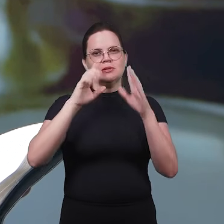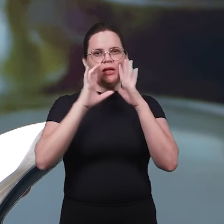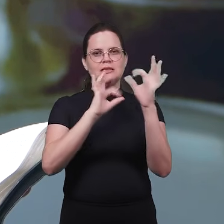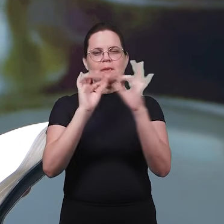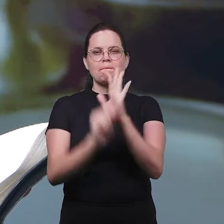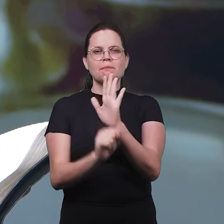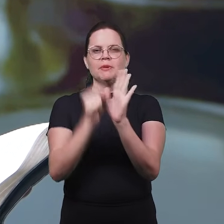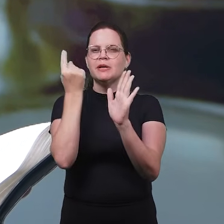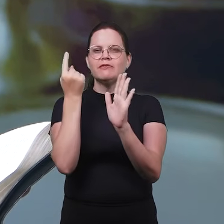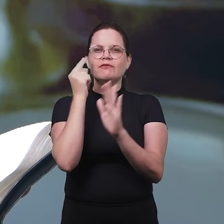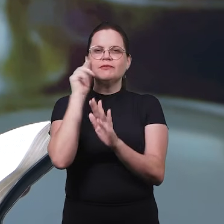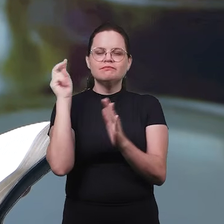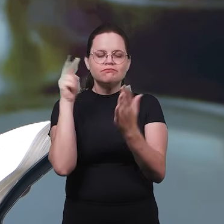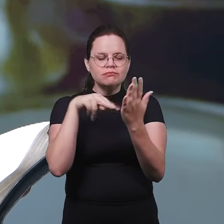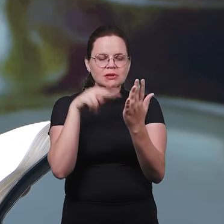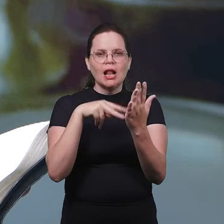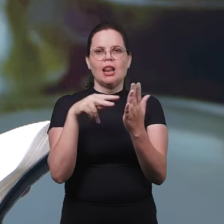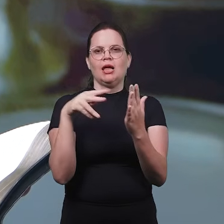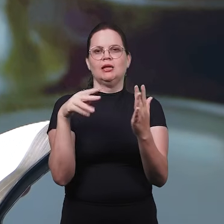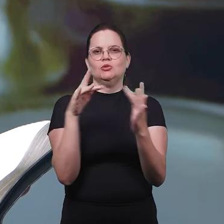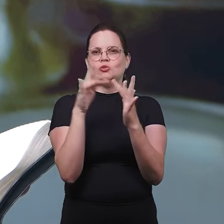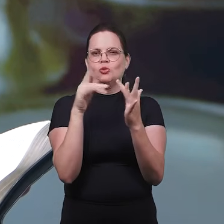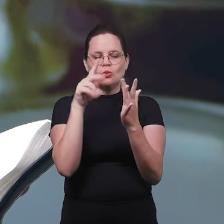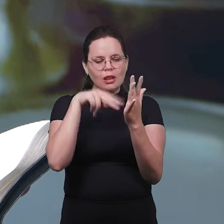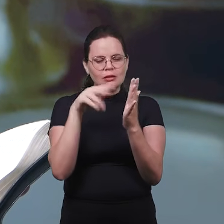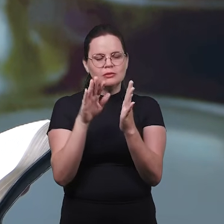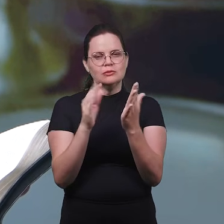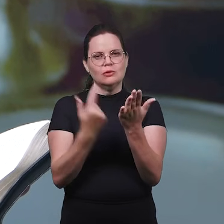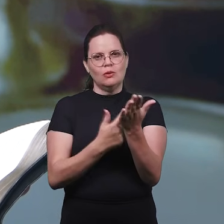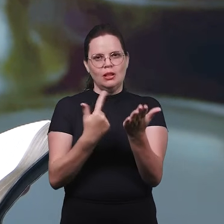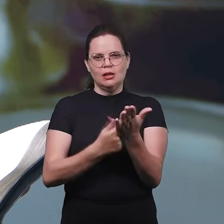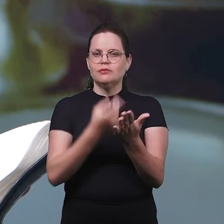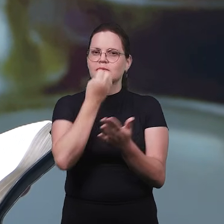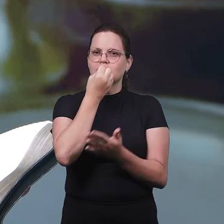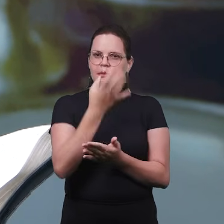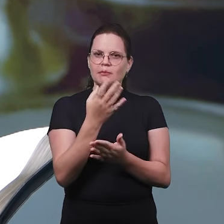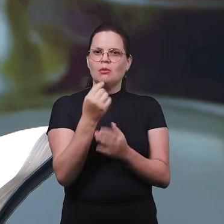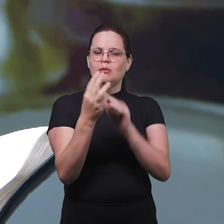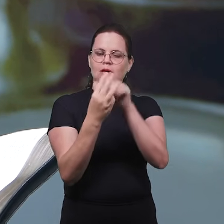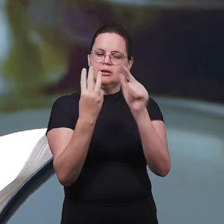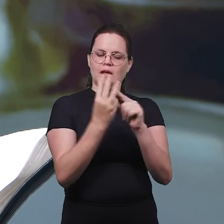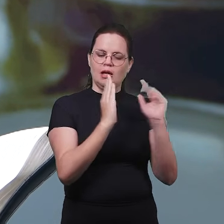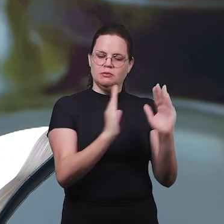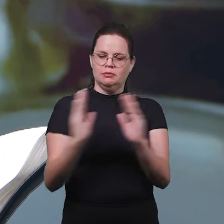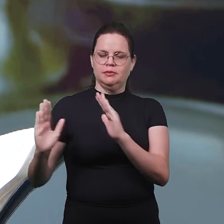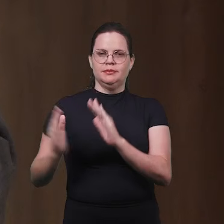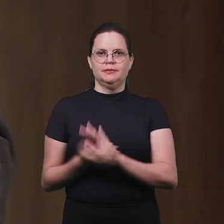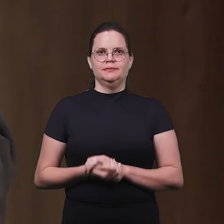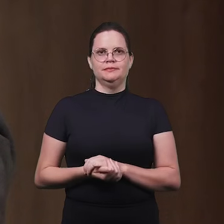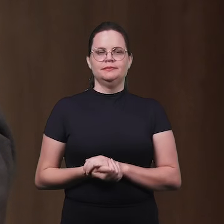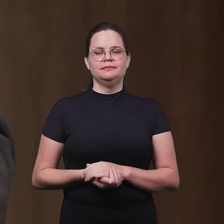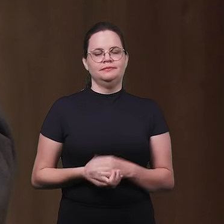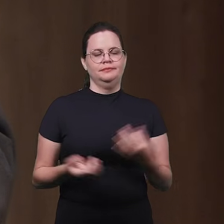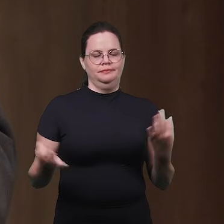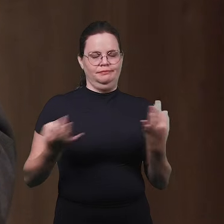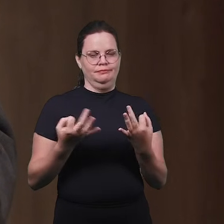estão tendo o primeiro contato com esse livro e com esse capítulo, fica bom assim, né? Perfeitamente.